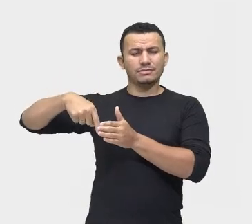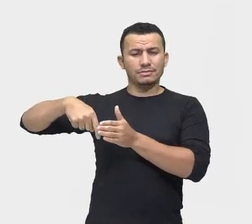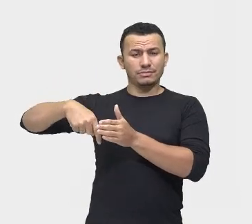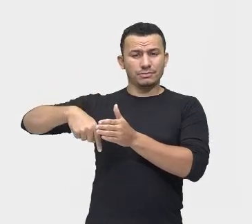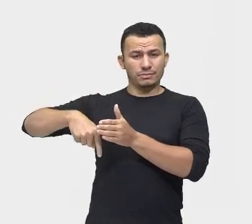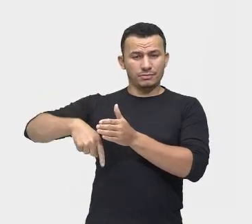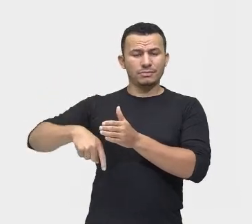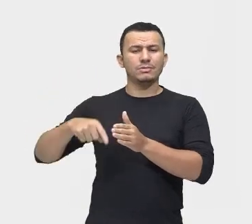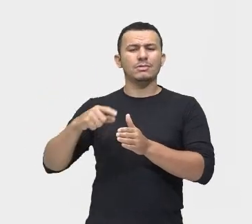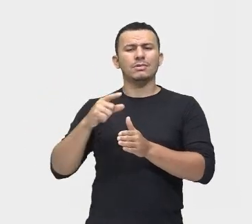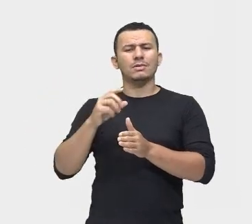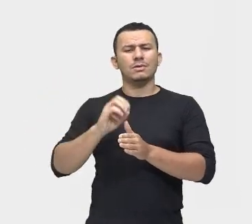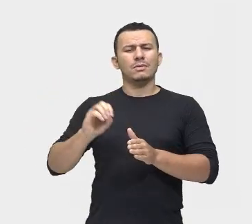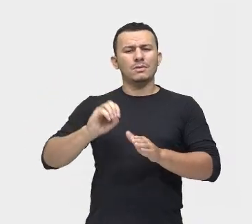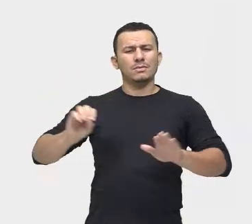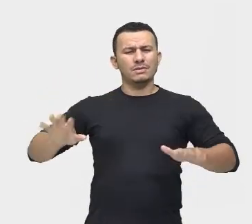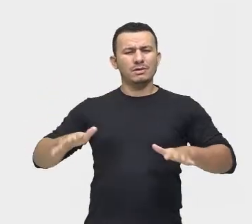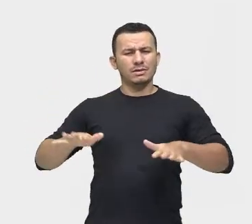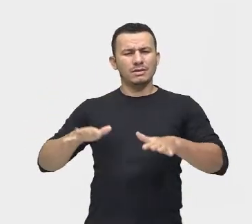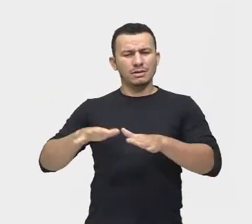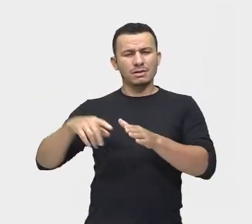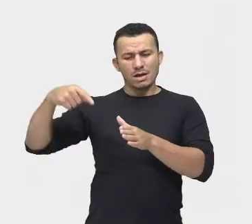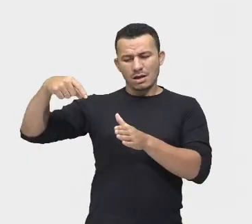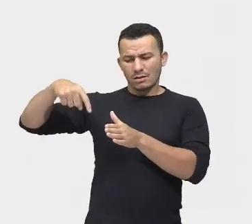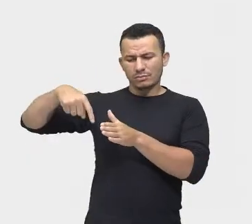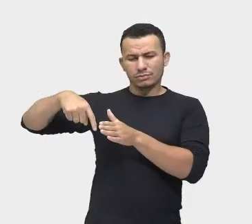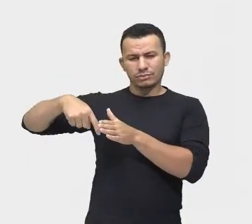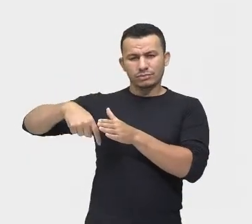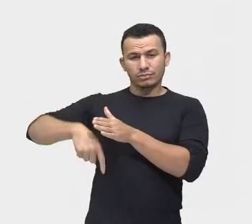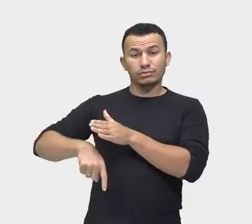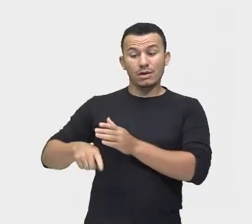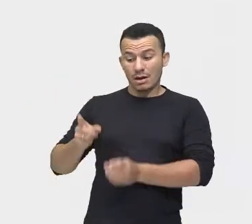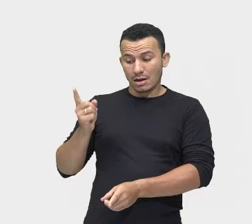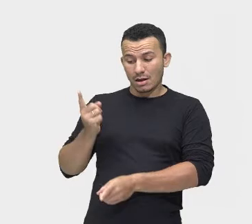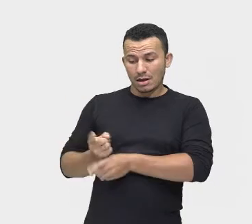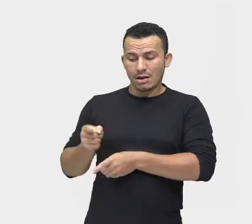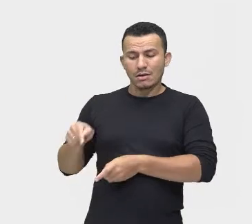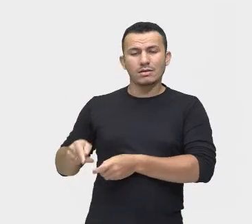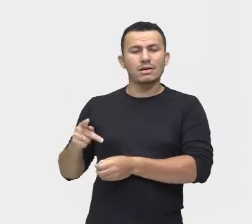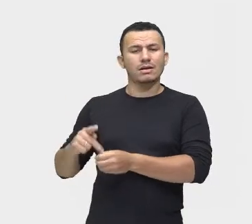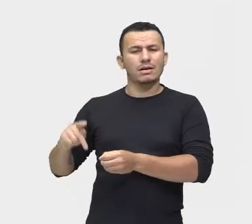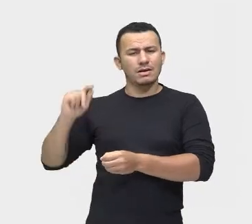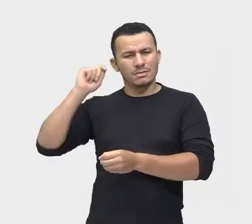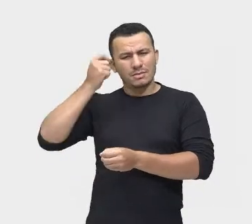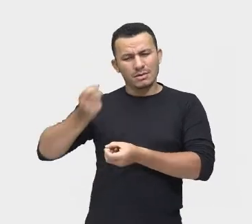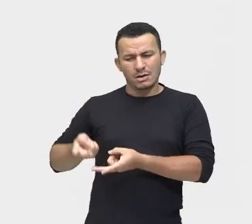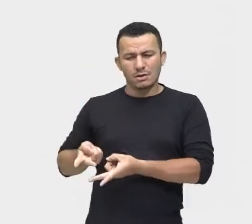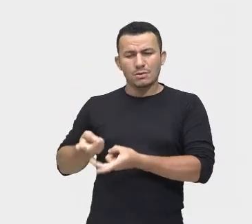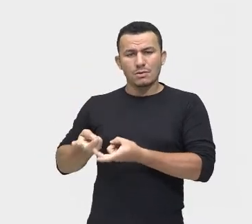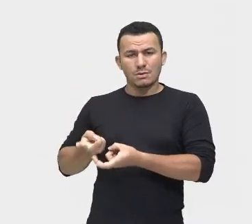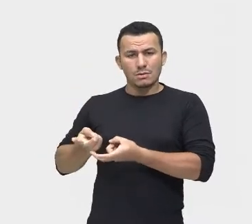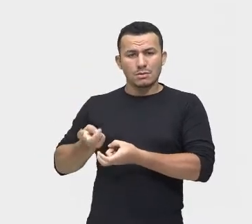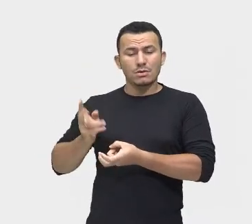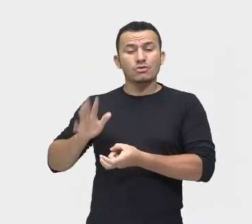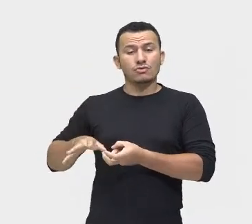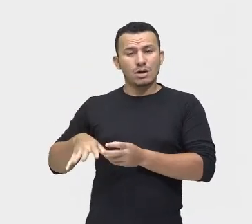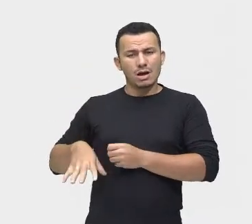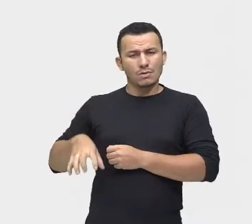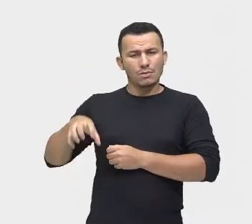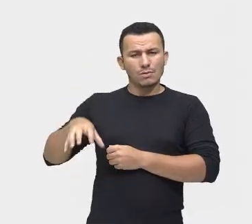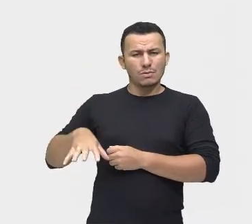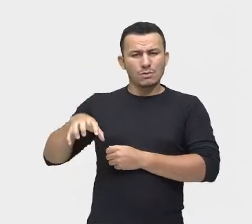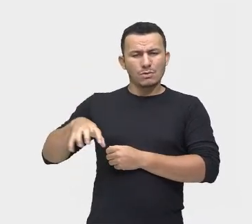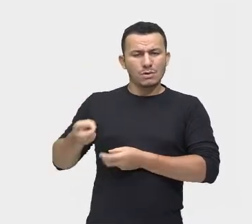o fundo do mar até chegar aí, olha, uma reserva de petróleo. E depois que tirarem tudo